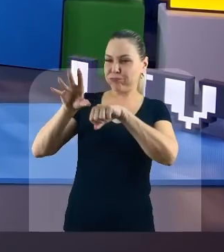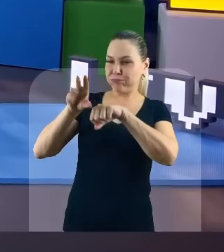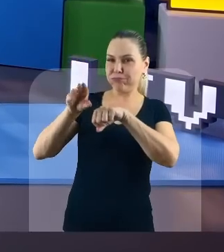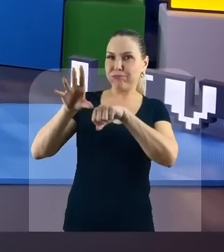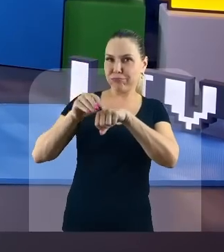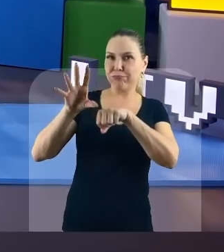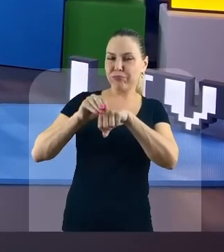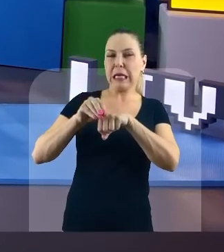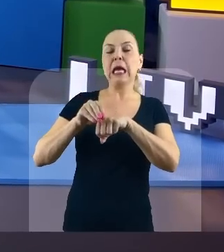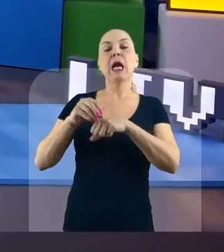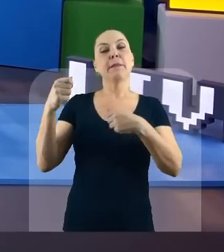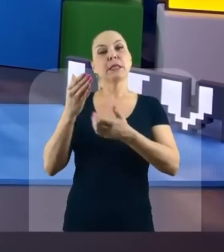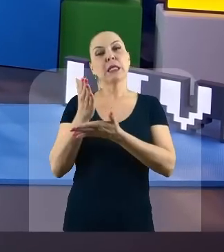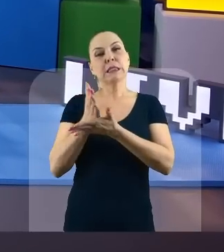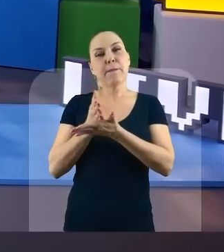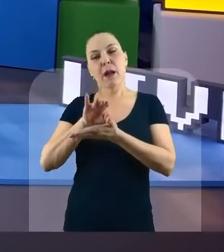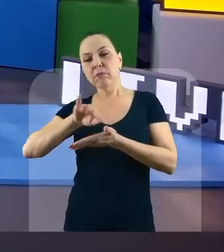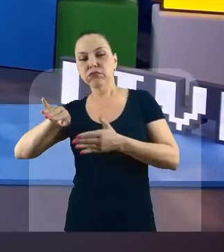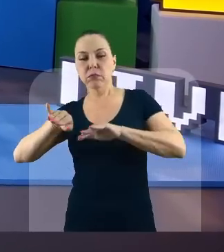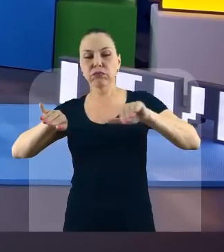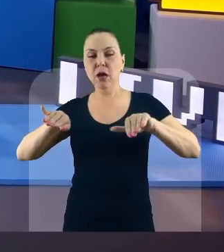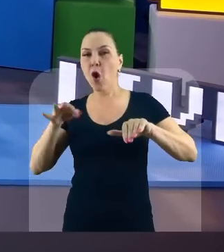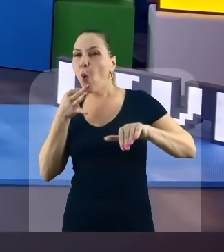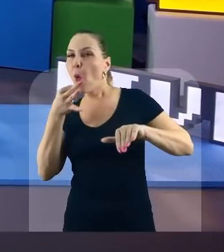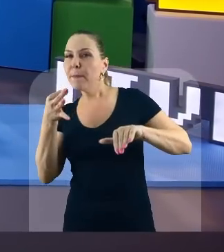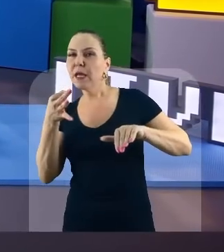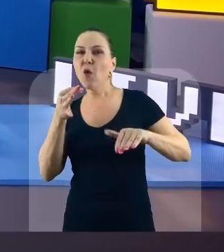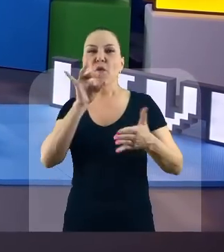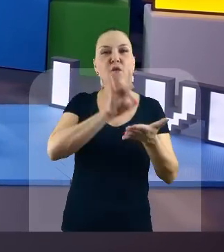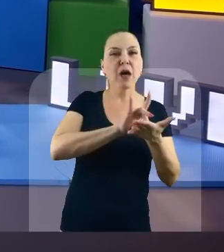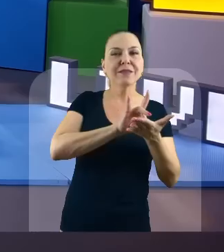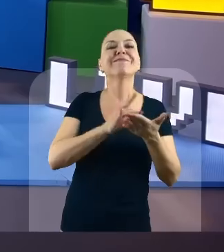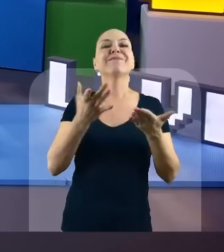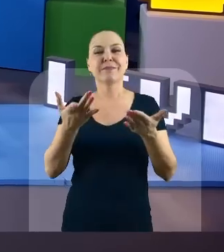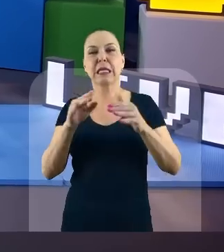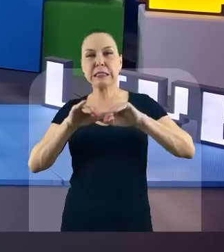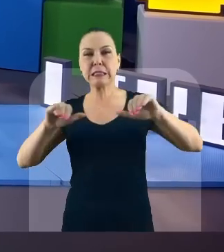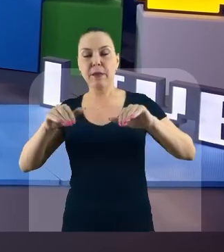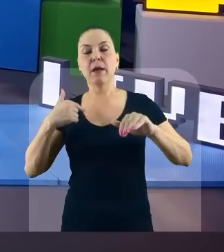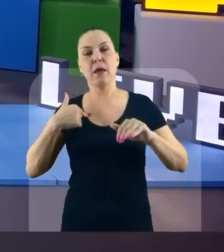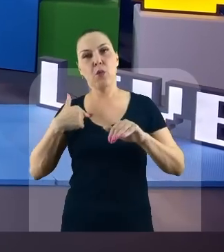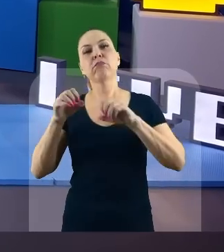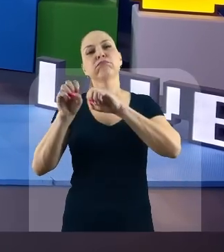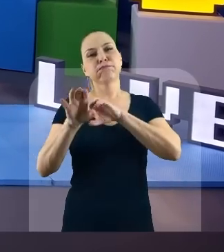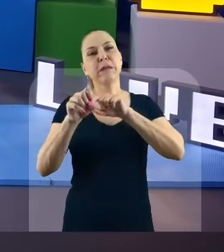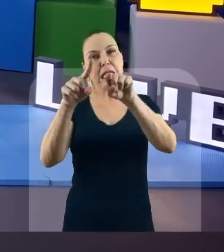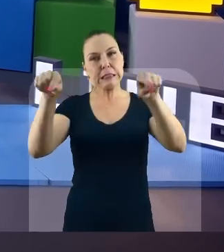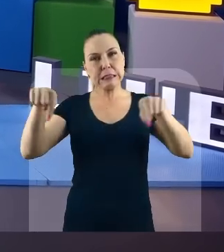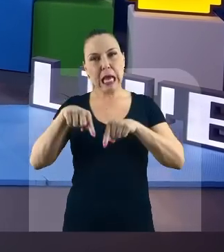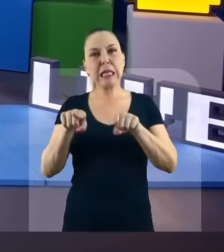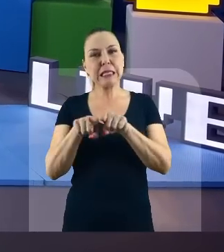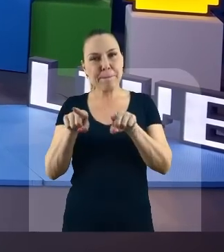tem que separar o que é fato do que é opinião. E dentro de uma sala de aula, eu passei muito tempo da minha vida dentro de sala de aula,